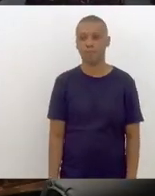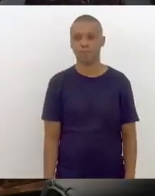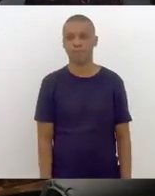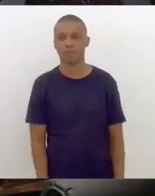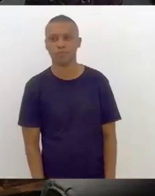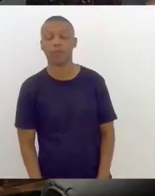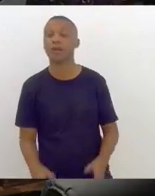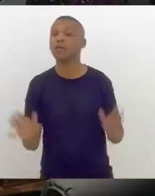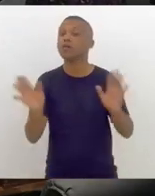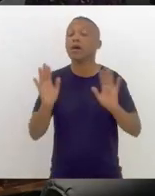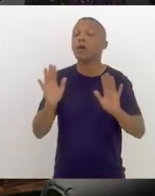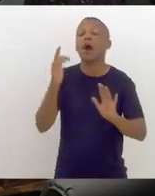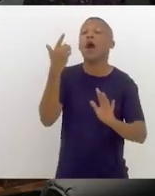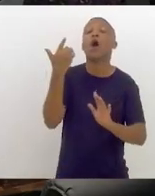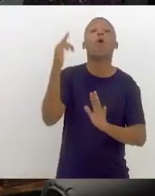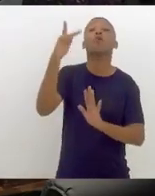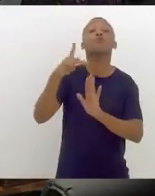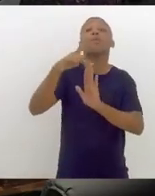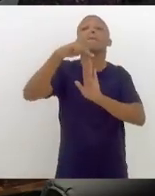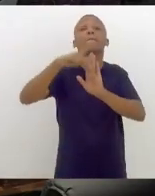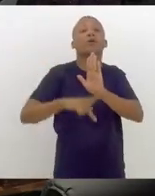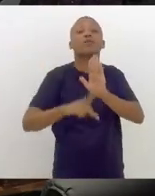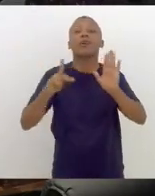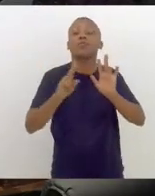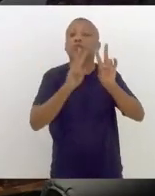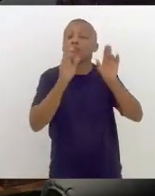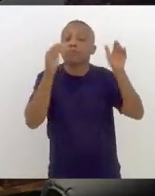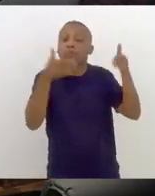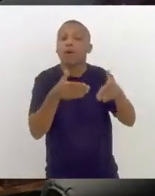Não ele tá falando tá falando de outro projeto falando